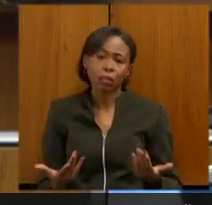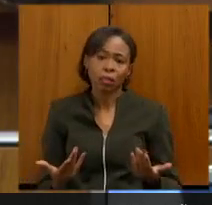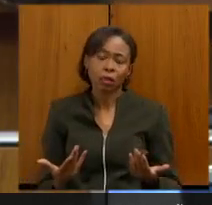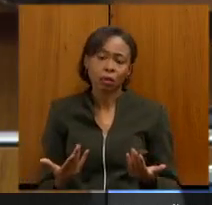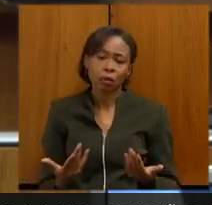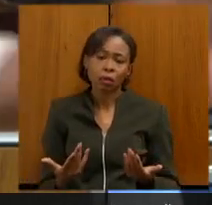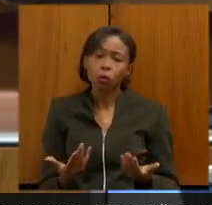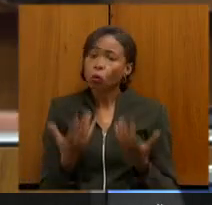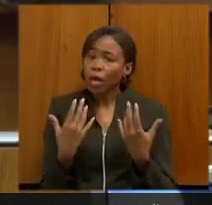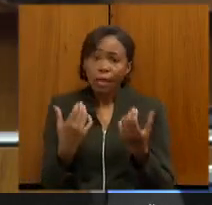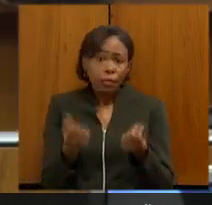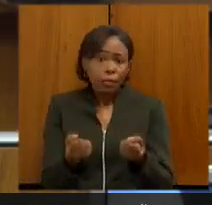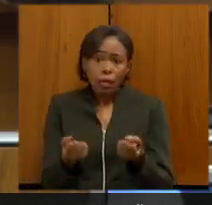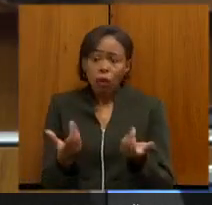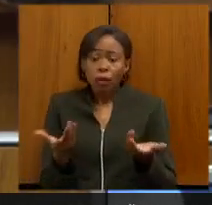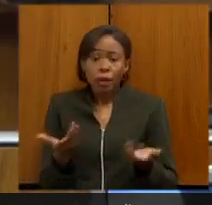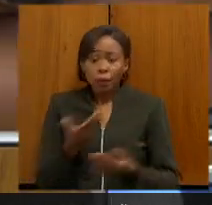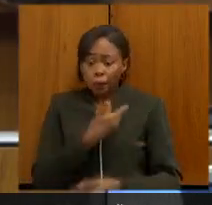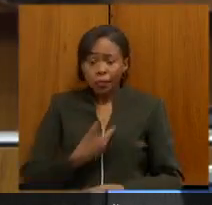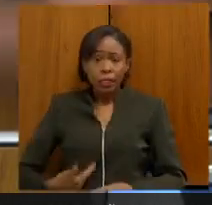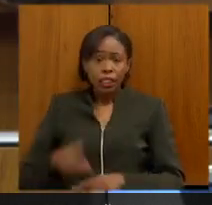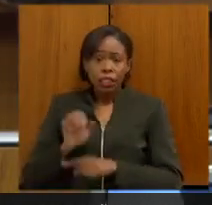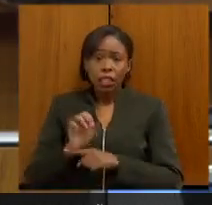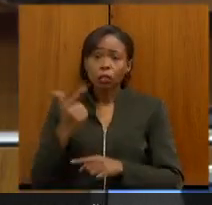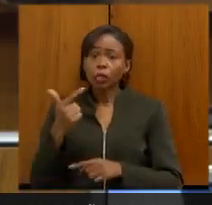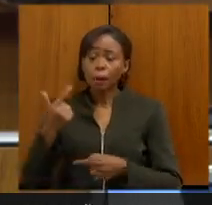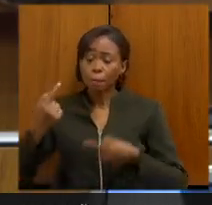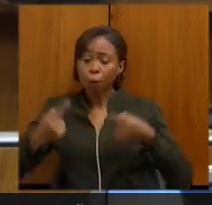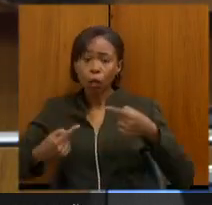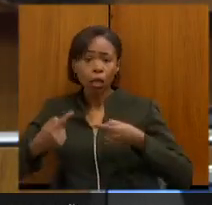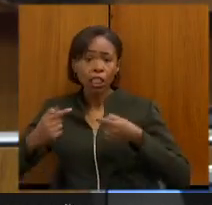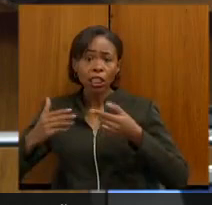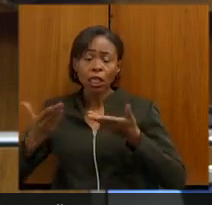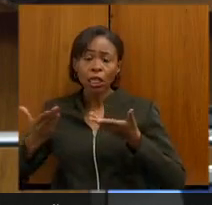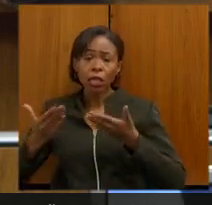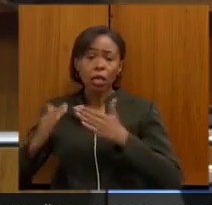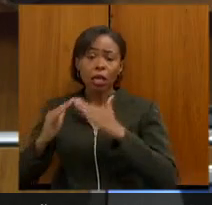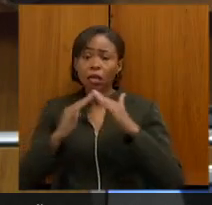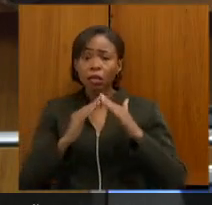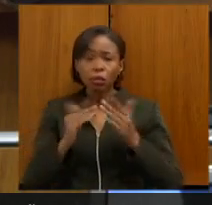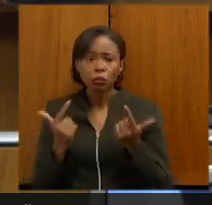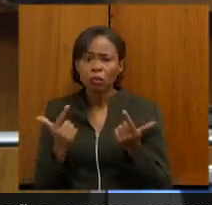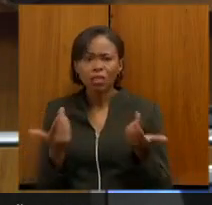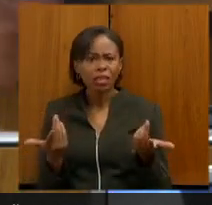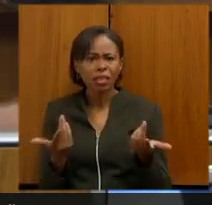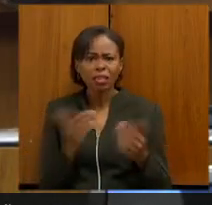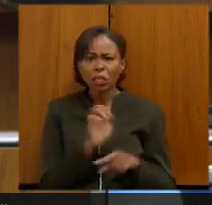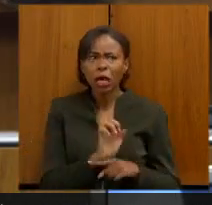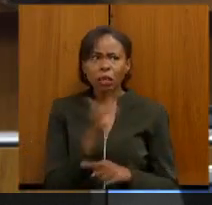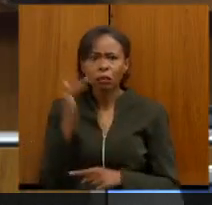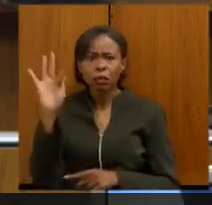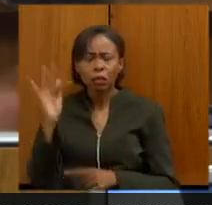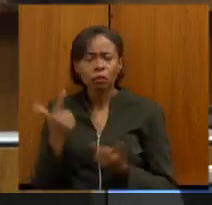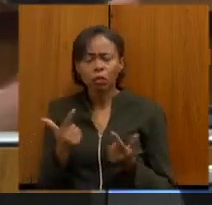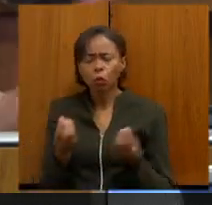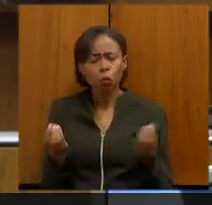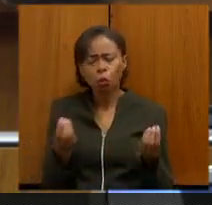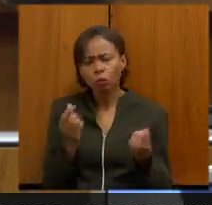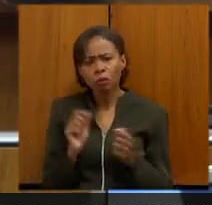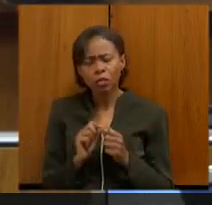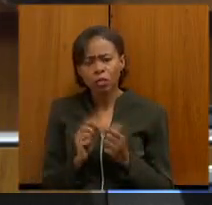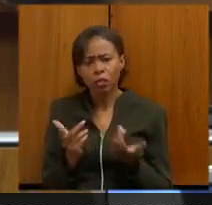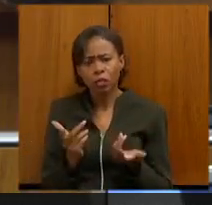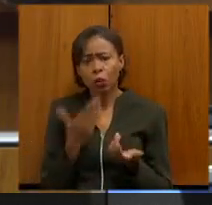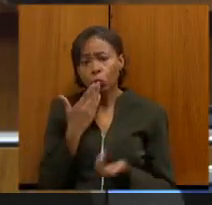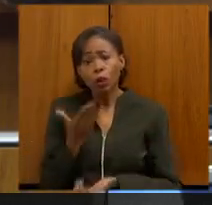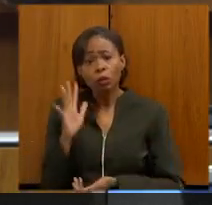podem admitir que um estado não tem a política Habitacional nem nem Federal nem Estadual é que como é que faz então qual que